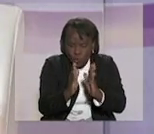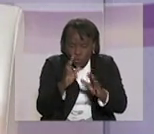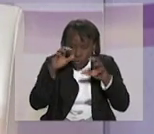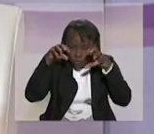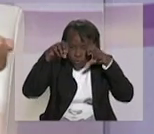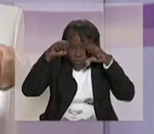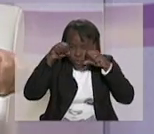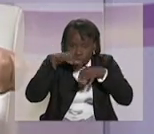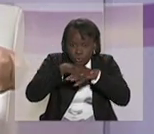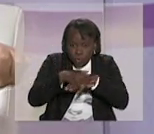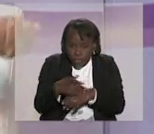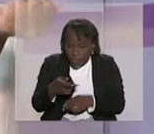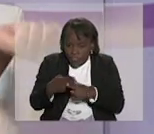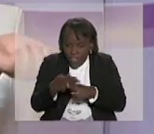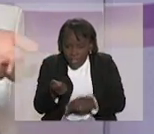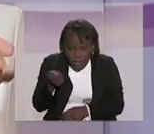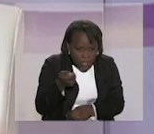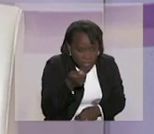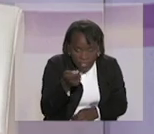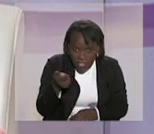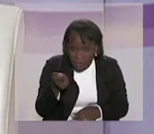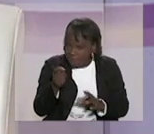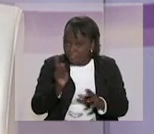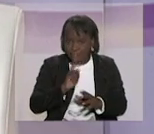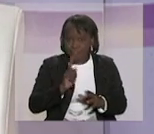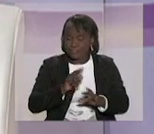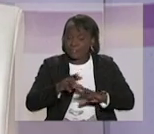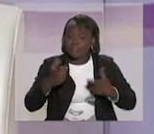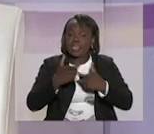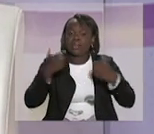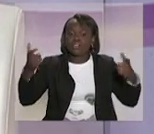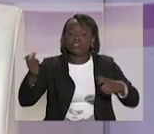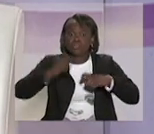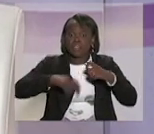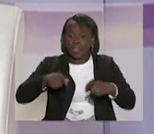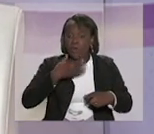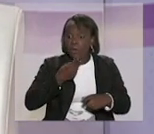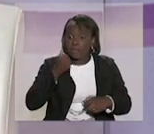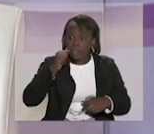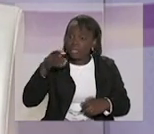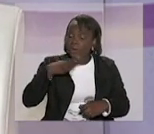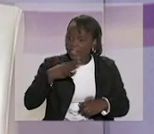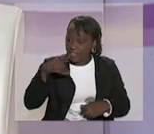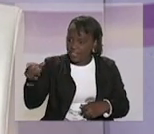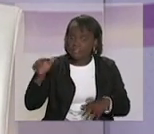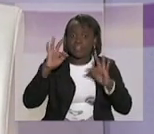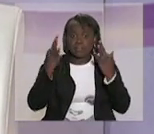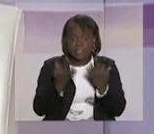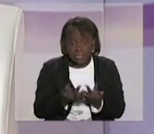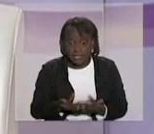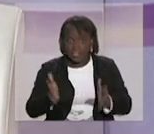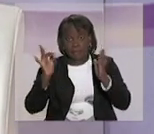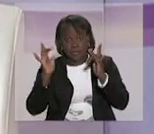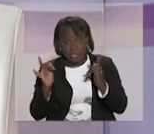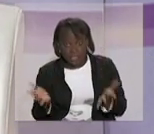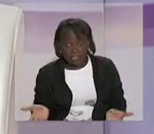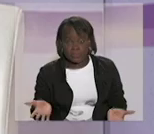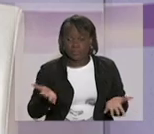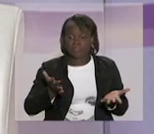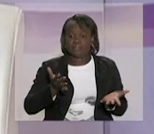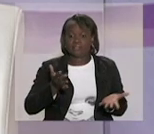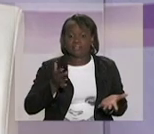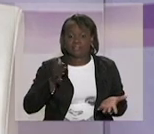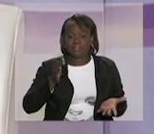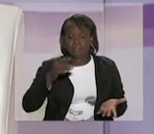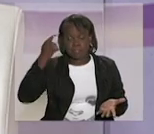num beco com uma faca de noite. Mas, na verdade, a maior parte dos estupros são cometidos por homens que a mulher conhece, são familiares, são